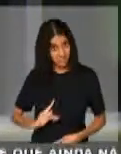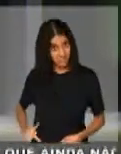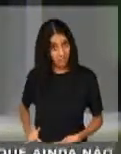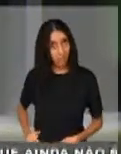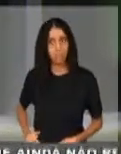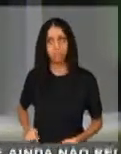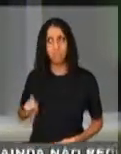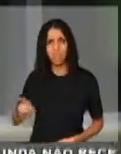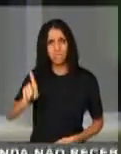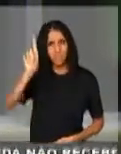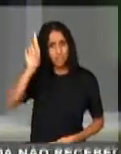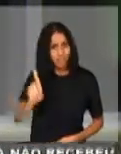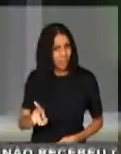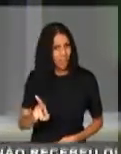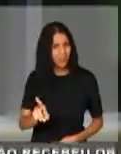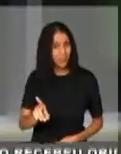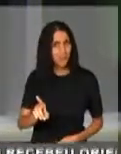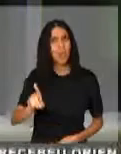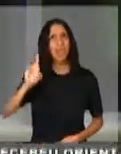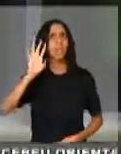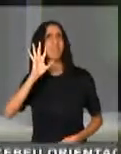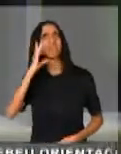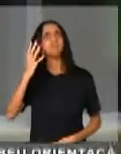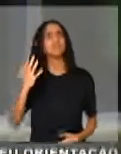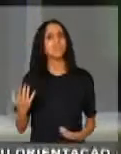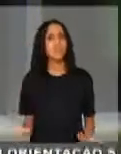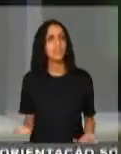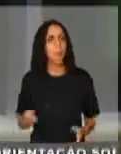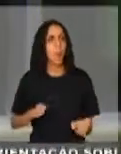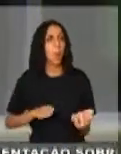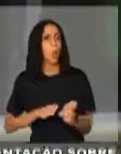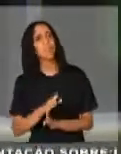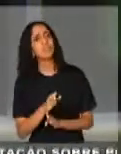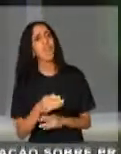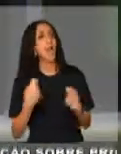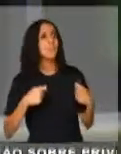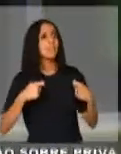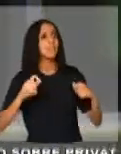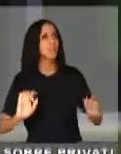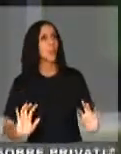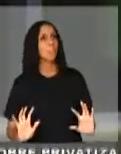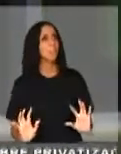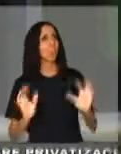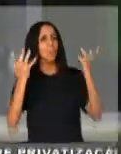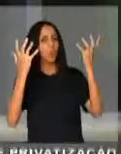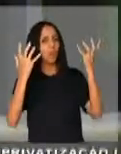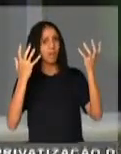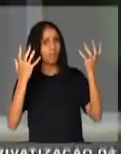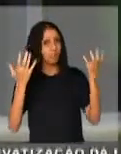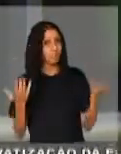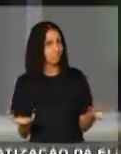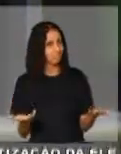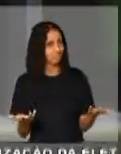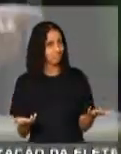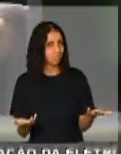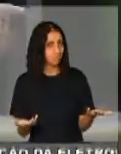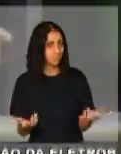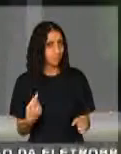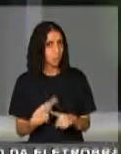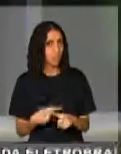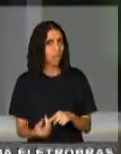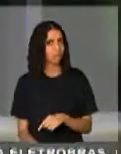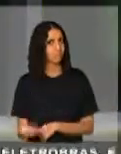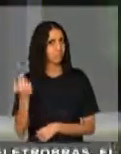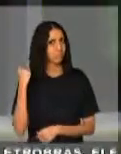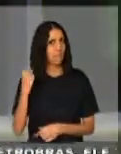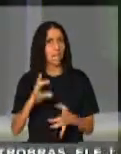não tem o direito de determinar, mais do que recomendar, que haja uma celebração de um regime que garroteou